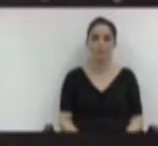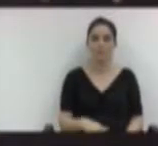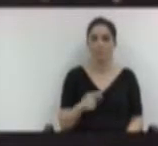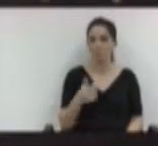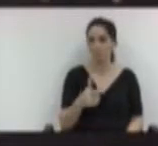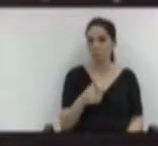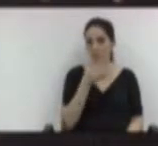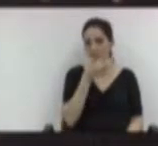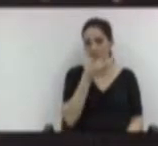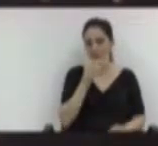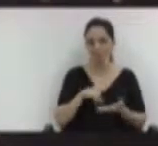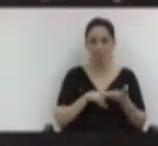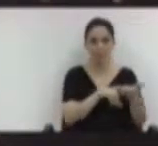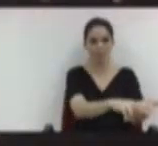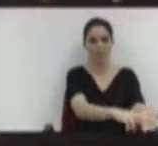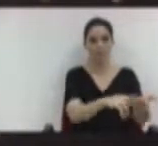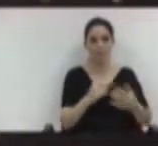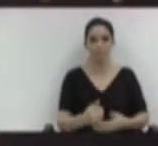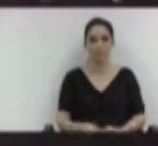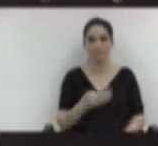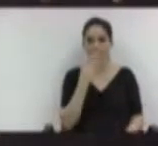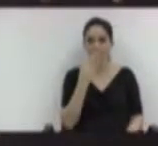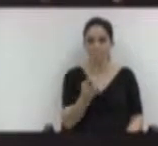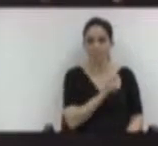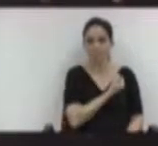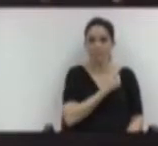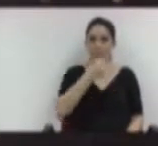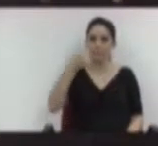havendo quem queira, encaminhe-se ao Poder Executivo. Requerimento